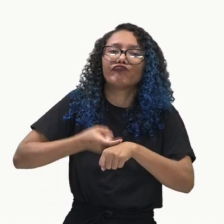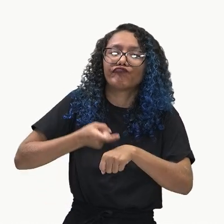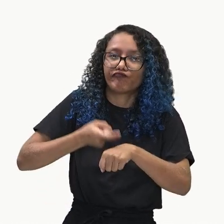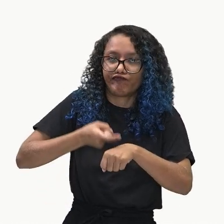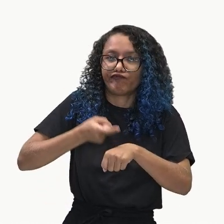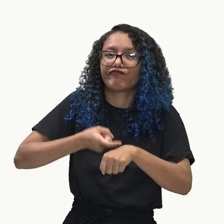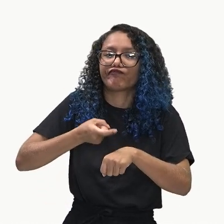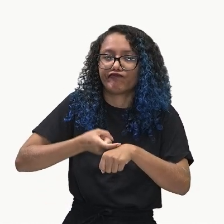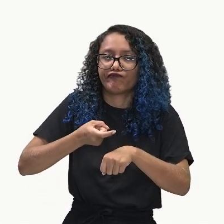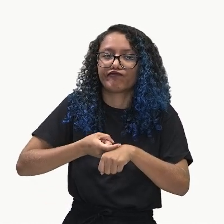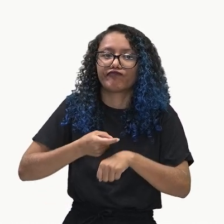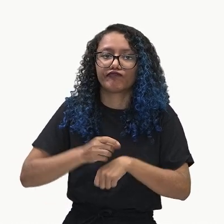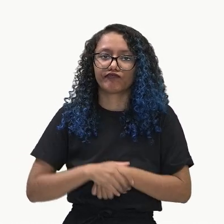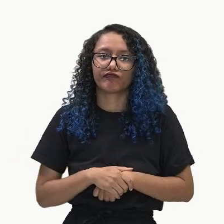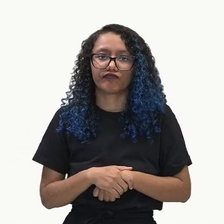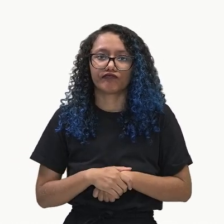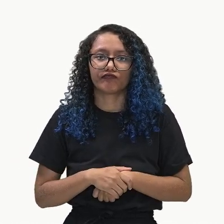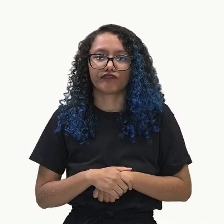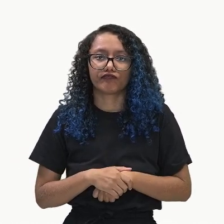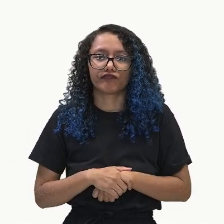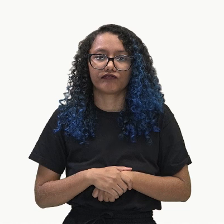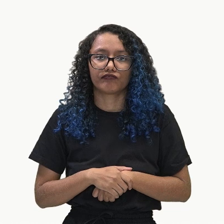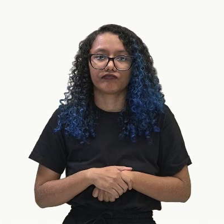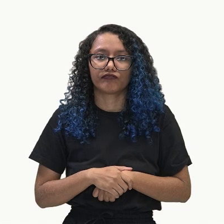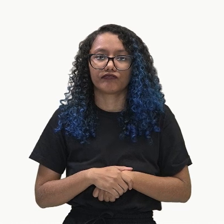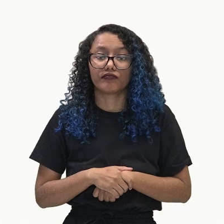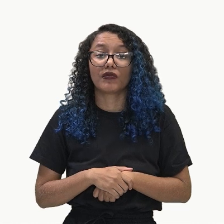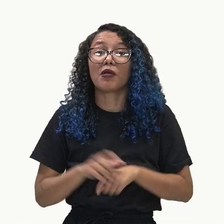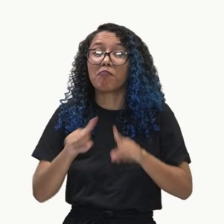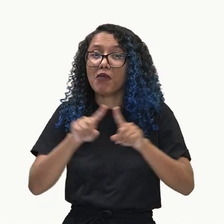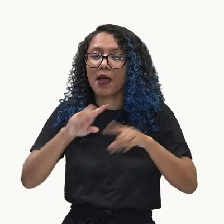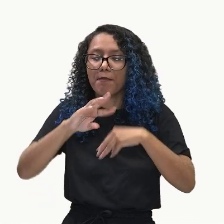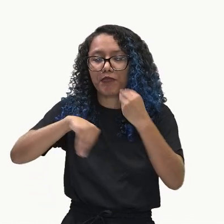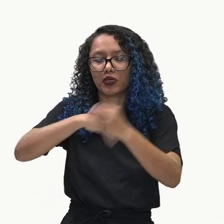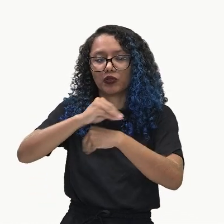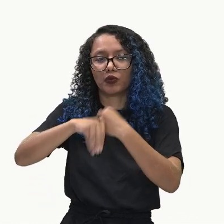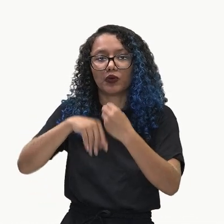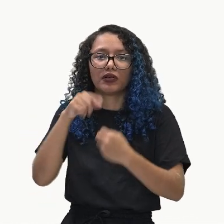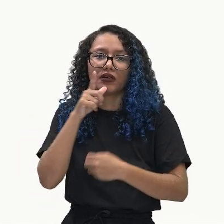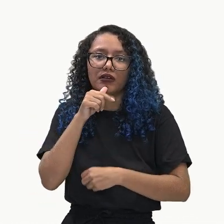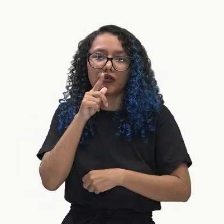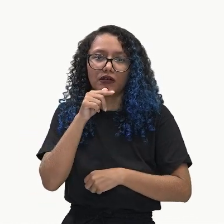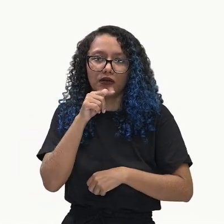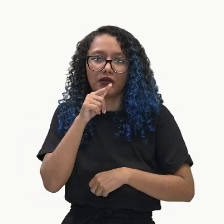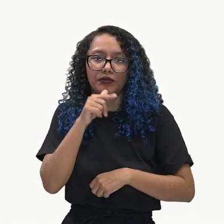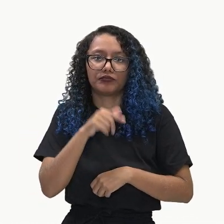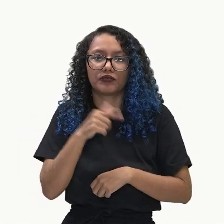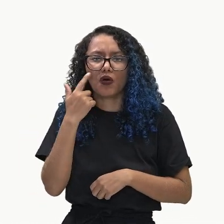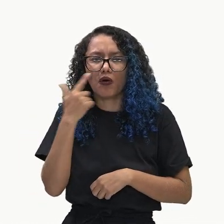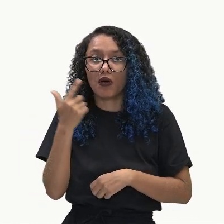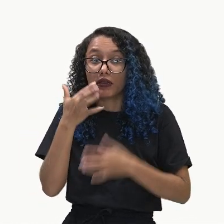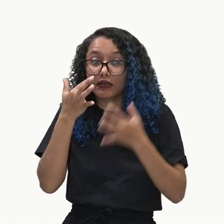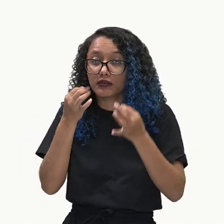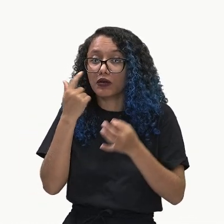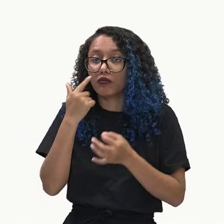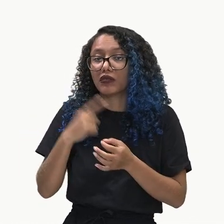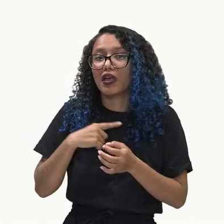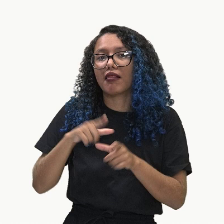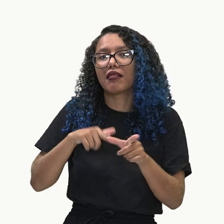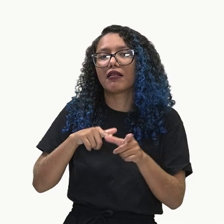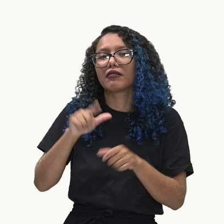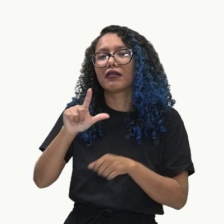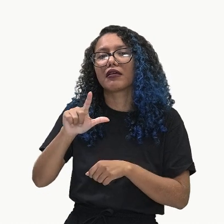certo? Reagindo com a água, observem bem aqui, um Lzinho. O que é